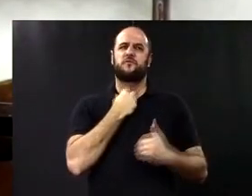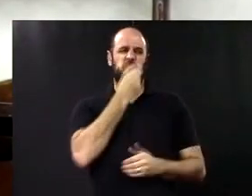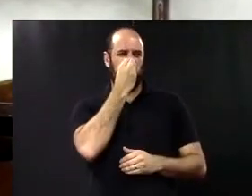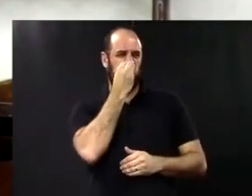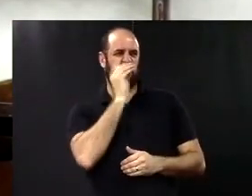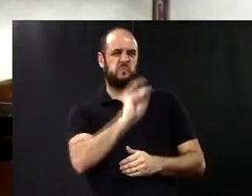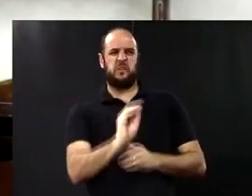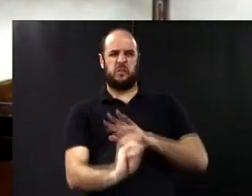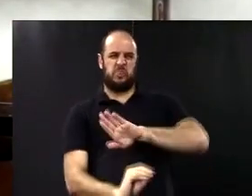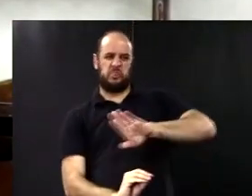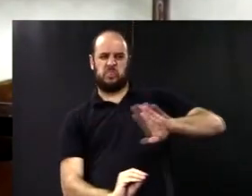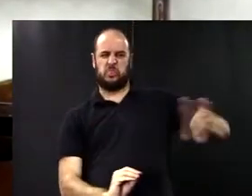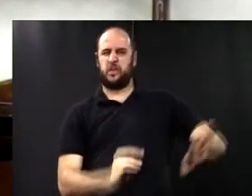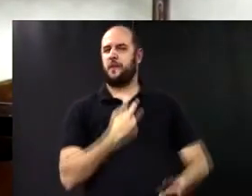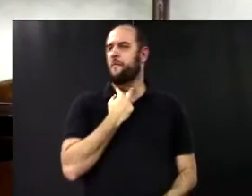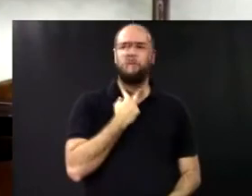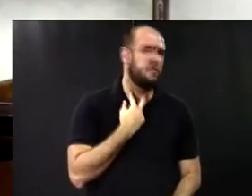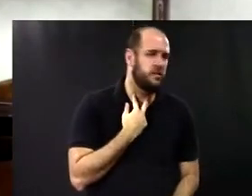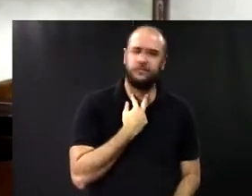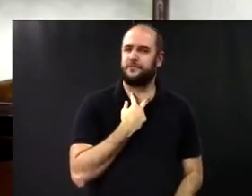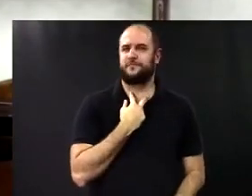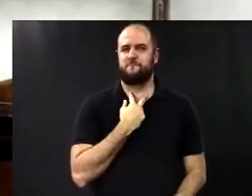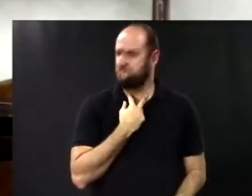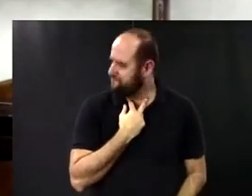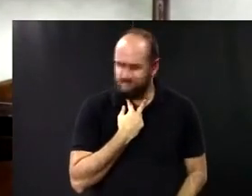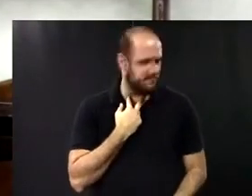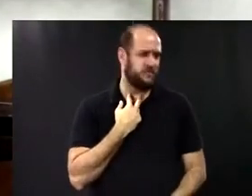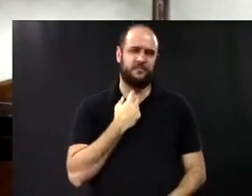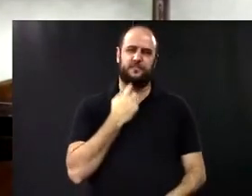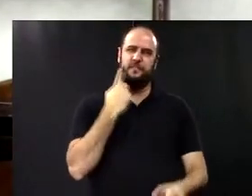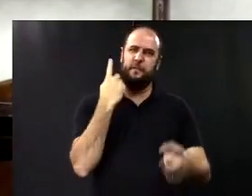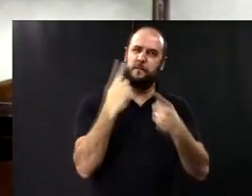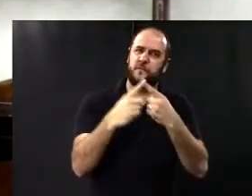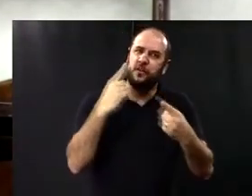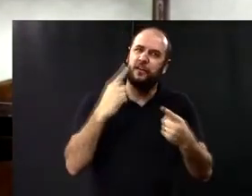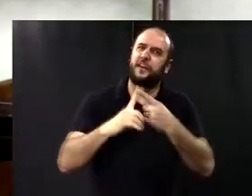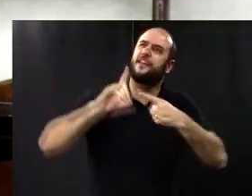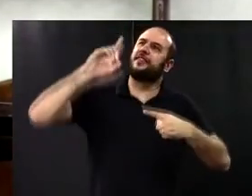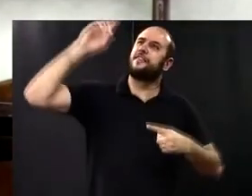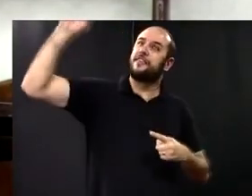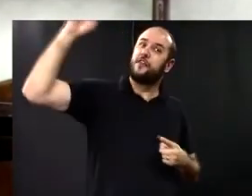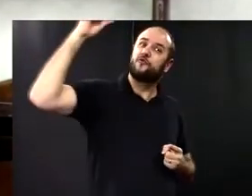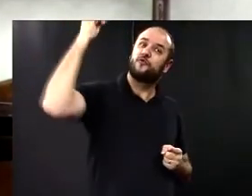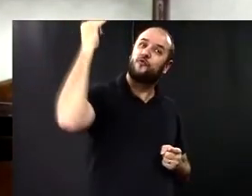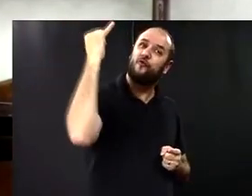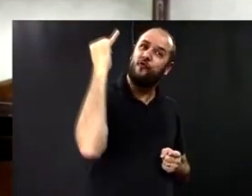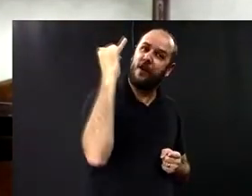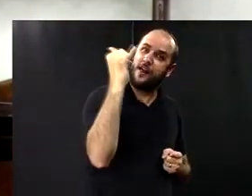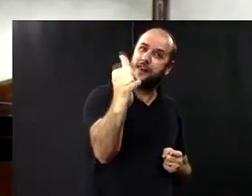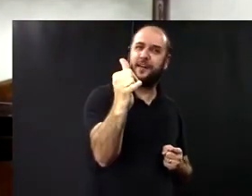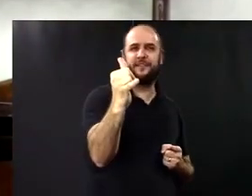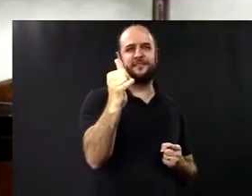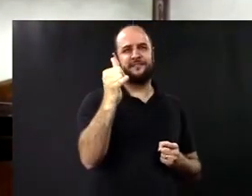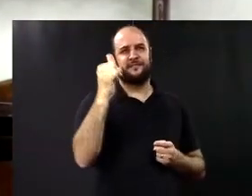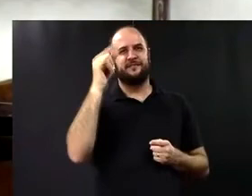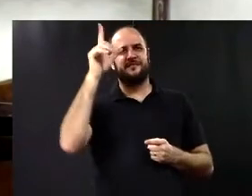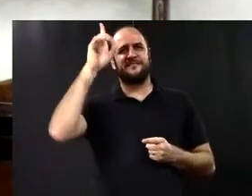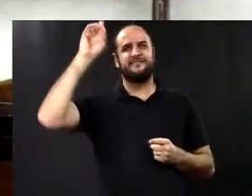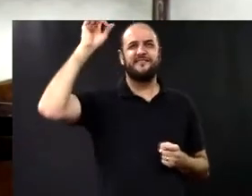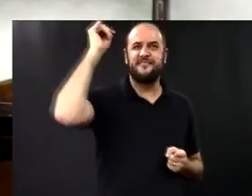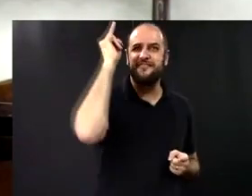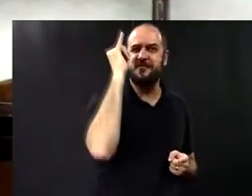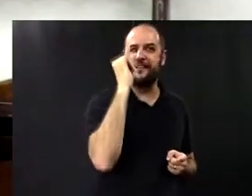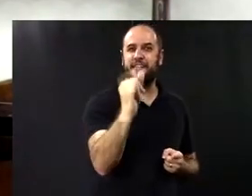qualquer palavra. Não, porque essa palavra é de Deus, a você, a quem Ele